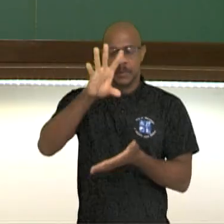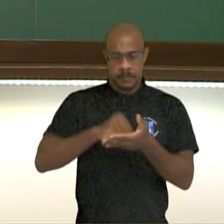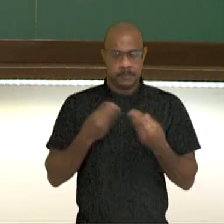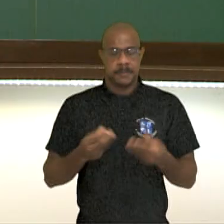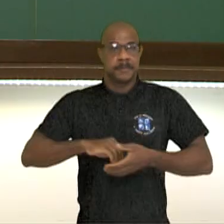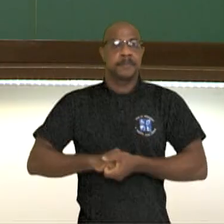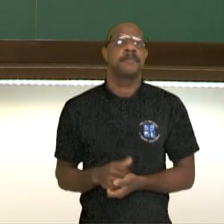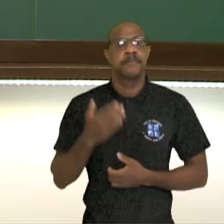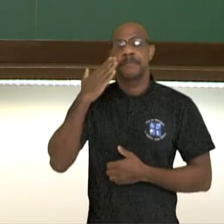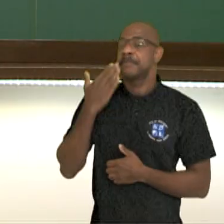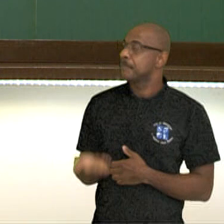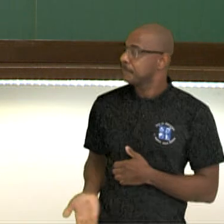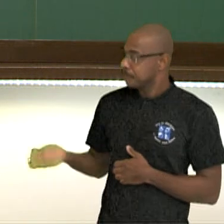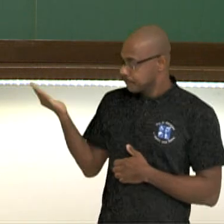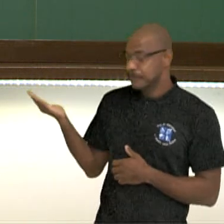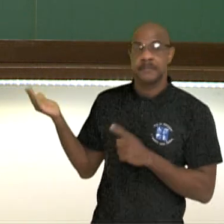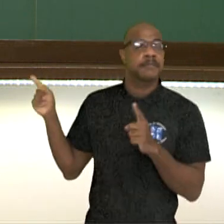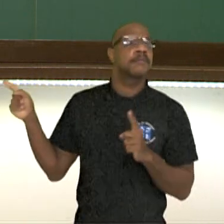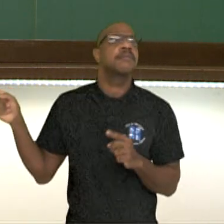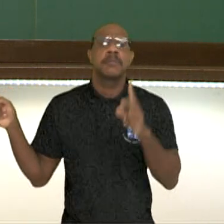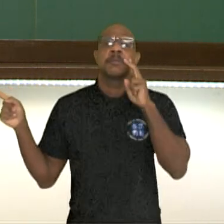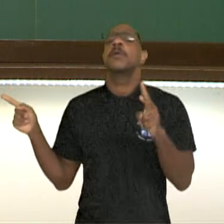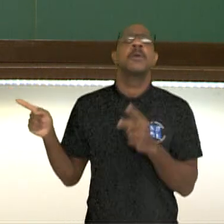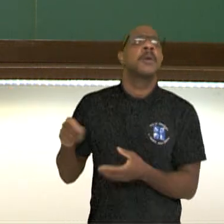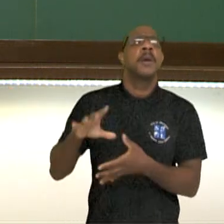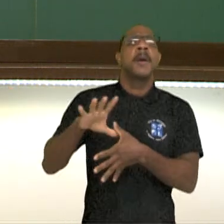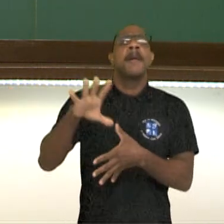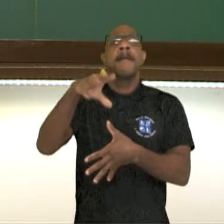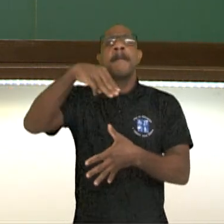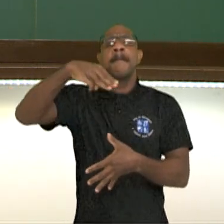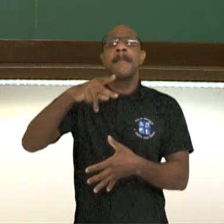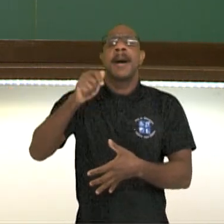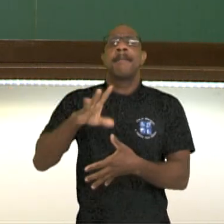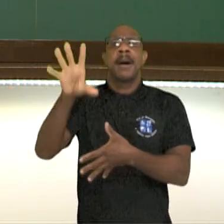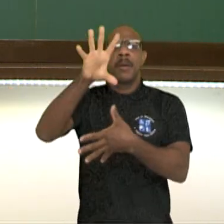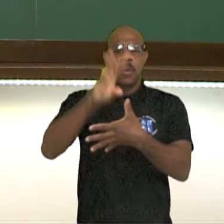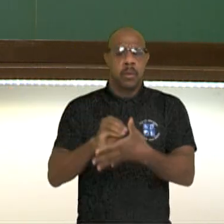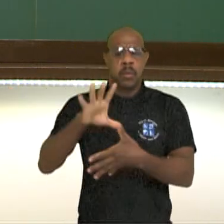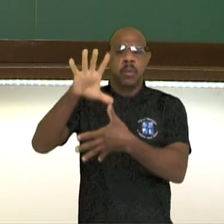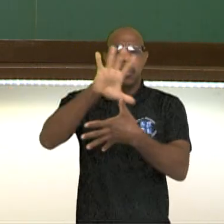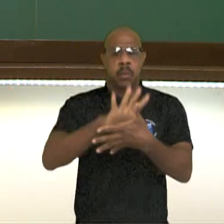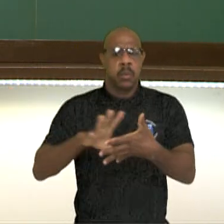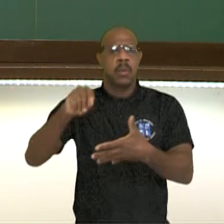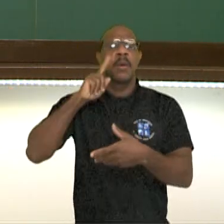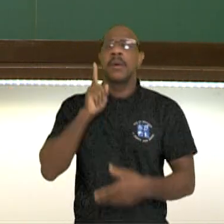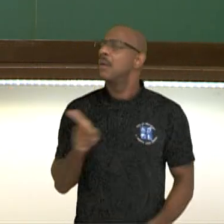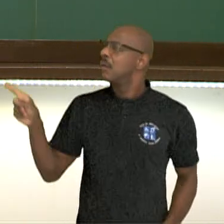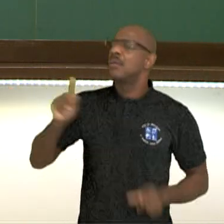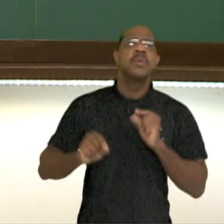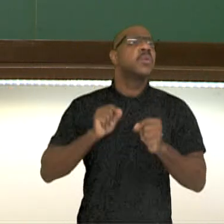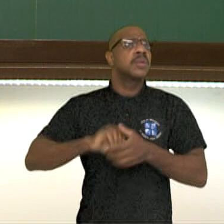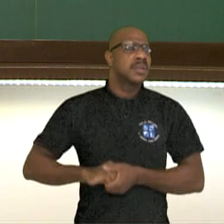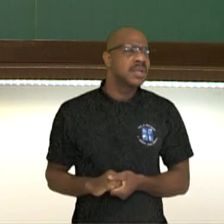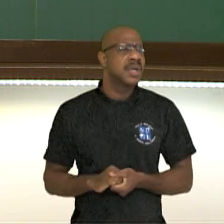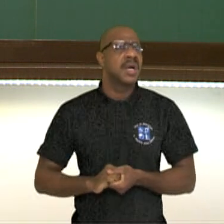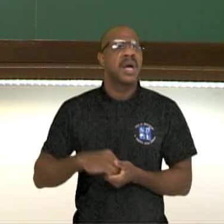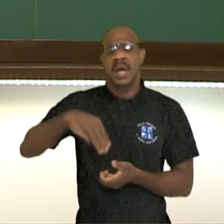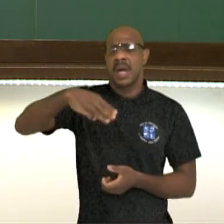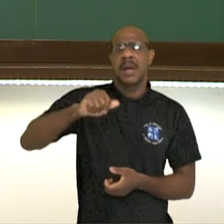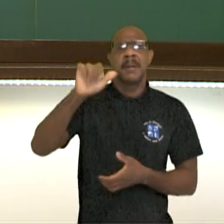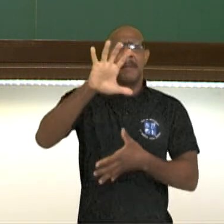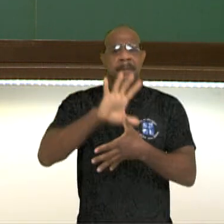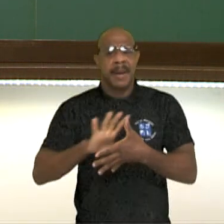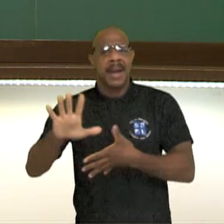da história da cartografia, quando a gente olha para um mapa, a gente vai perceber que ele é repleto de elementos. O mapa, ele contém